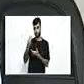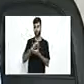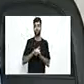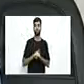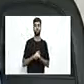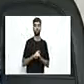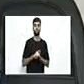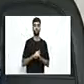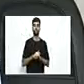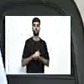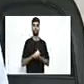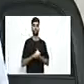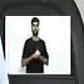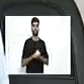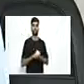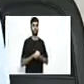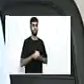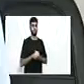Elias